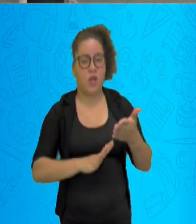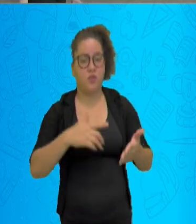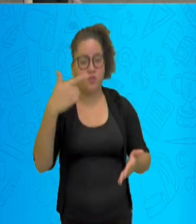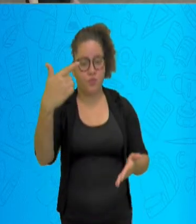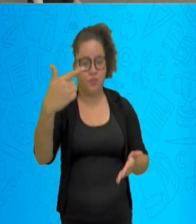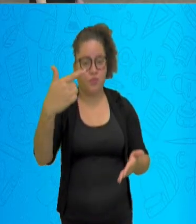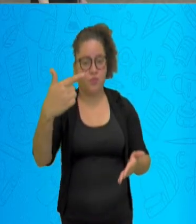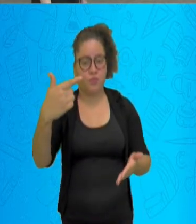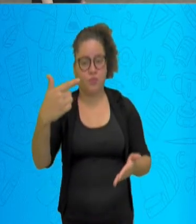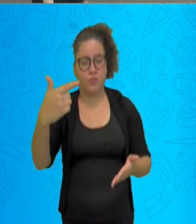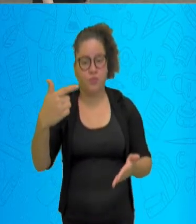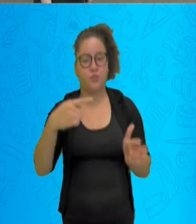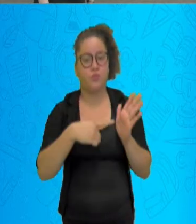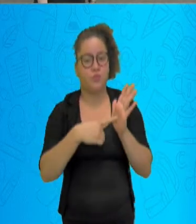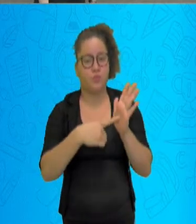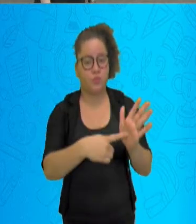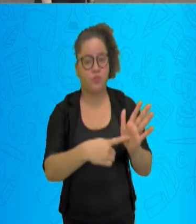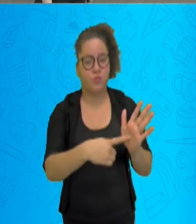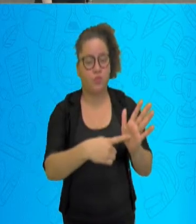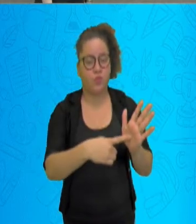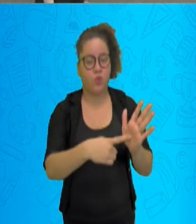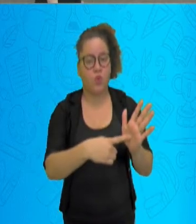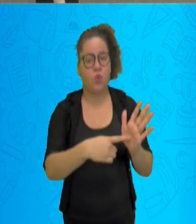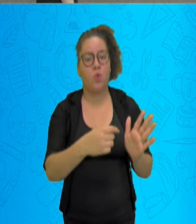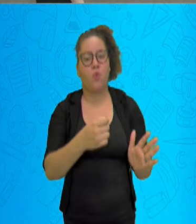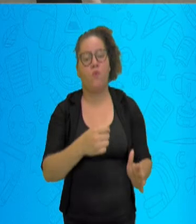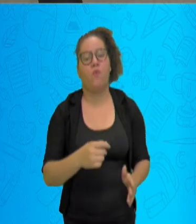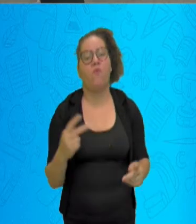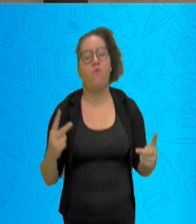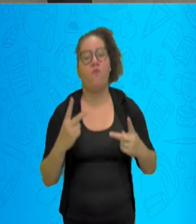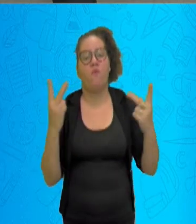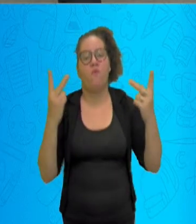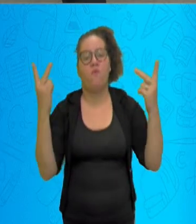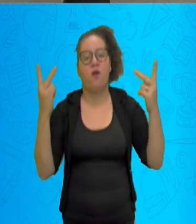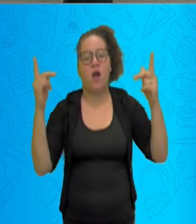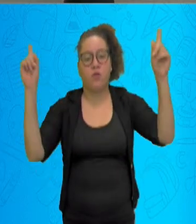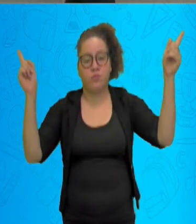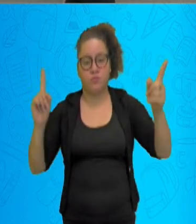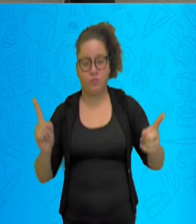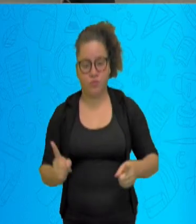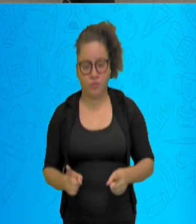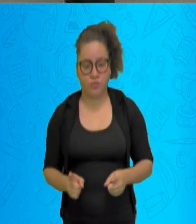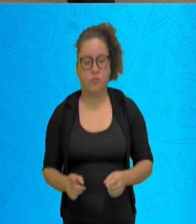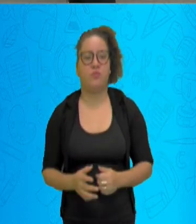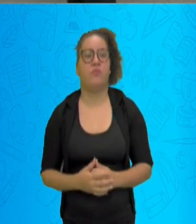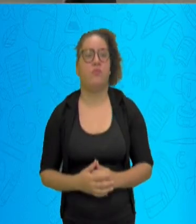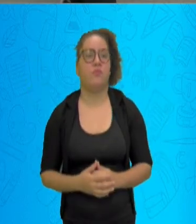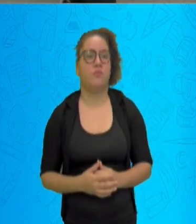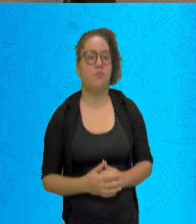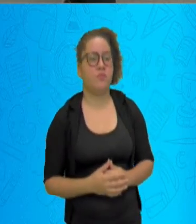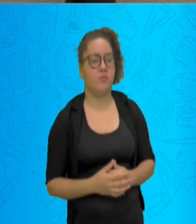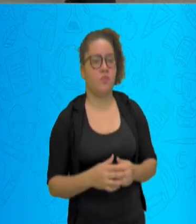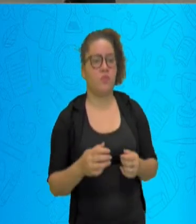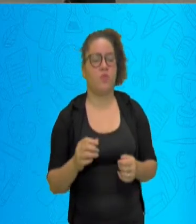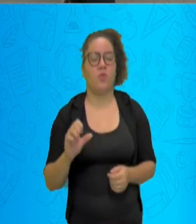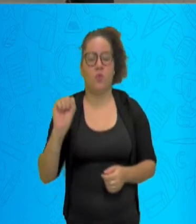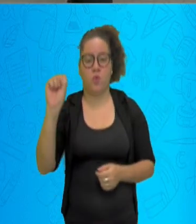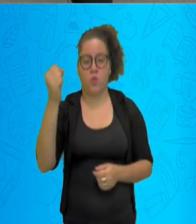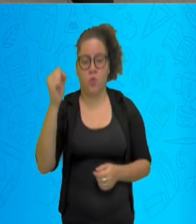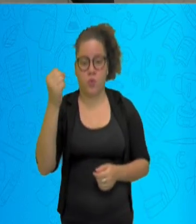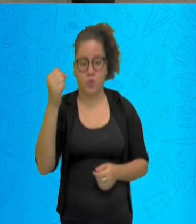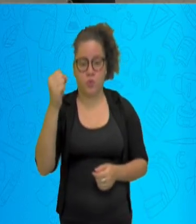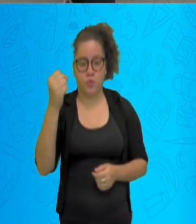Aqui, determine o valor de cada soma algébrica. Então, vamos resolver aqui, olha. 8,